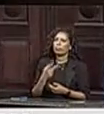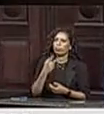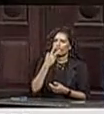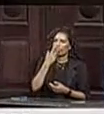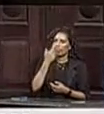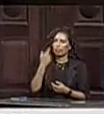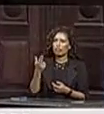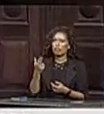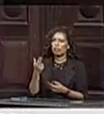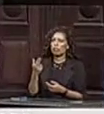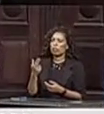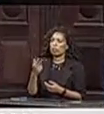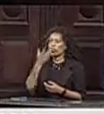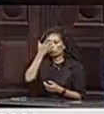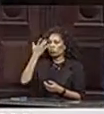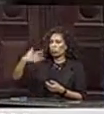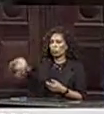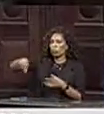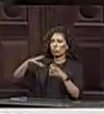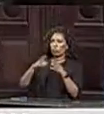maioria do Congresso Nacional,